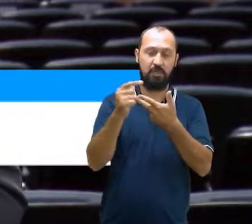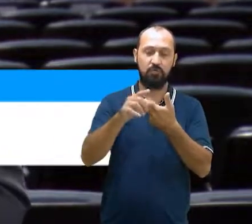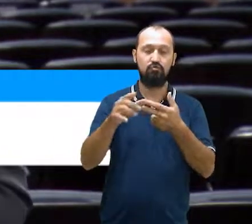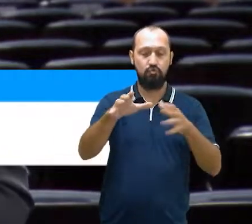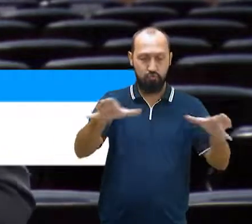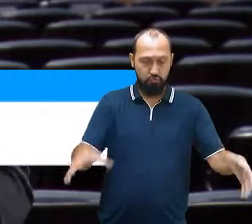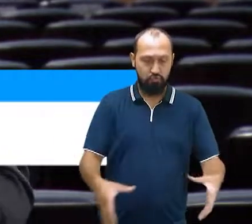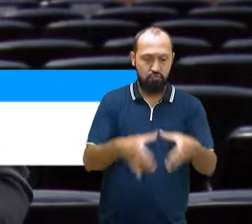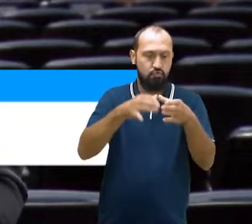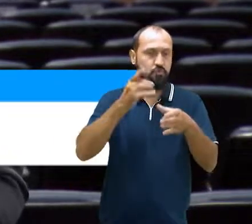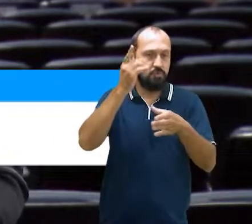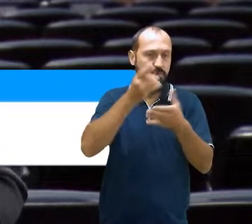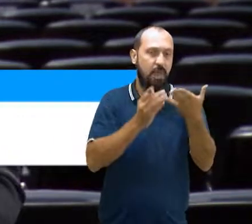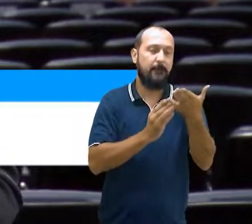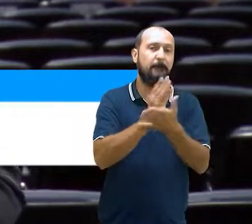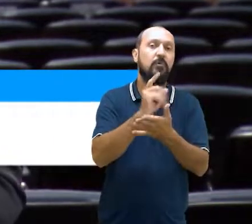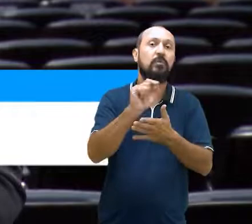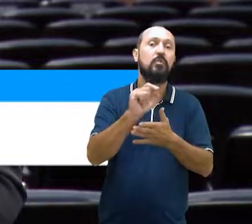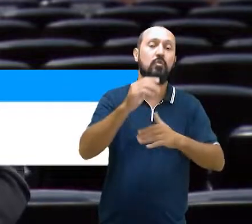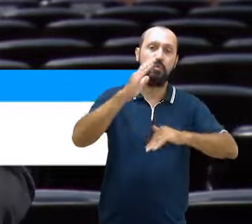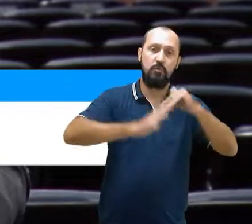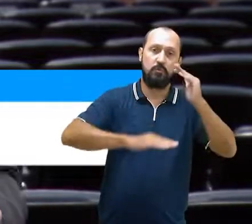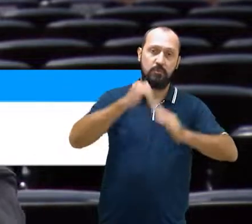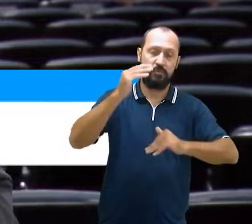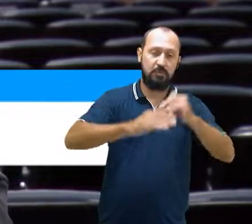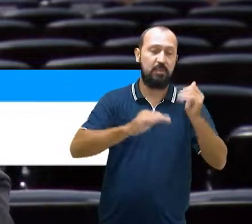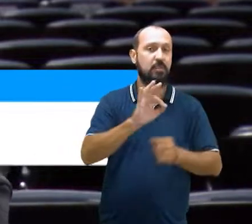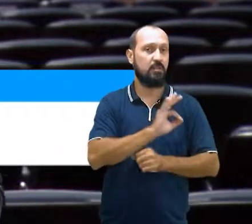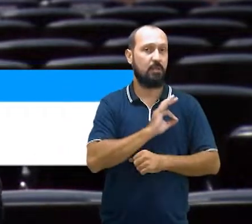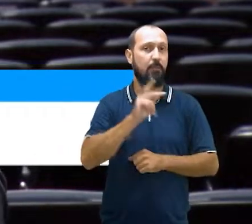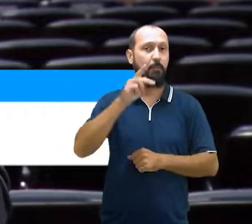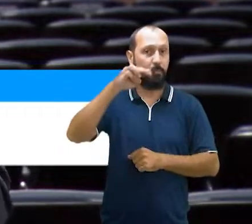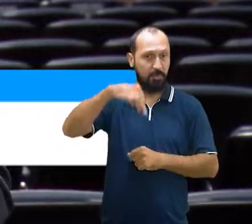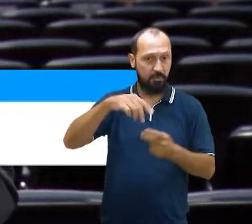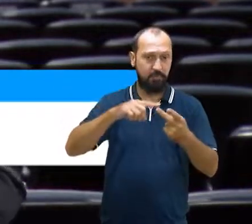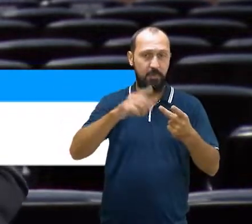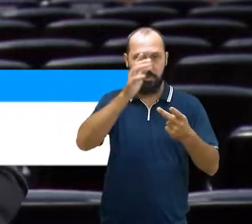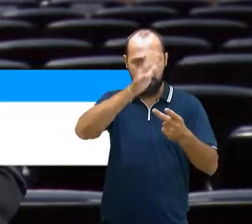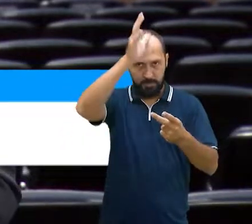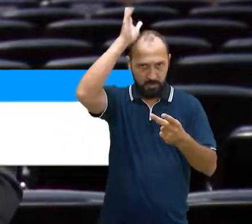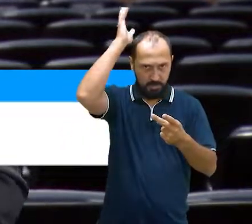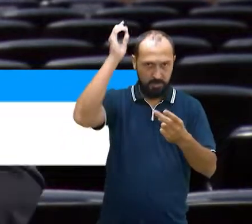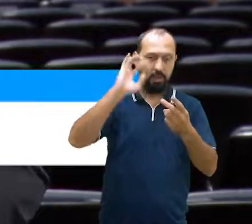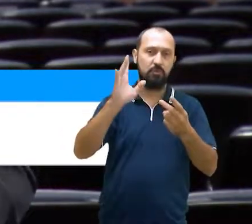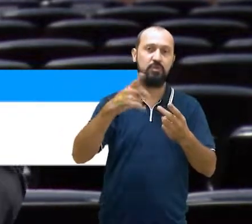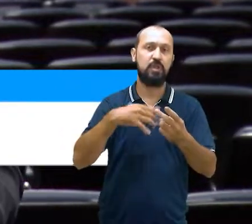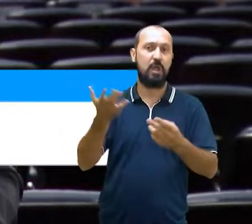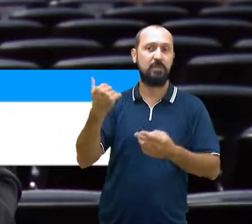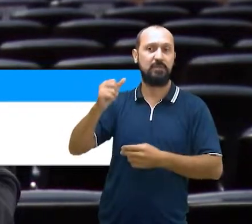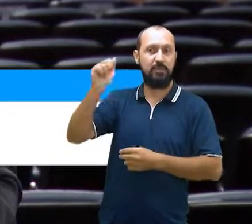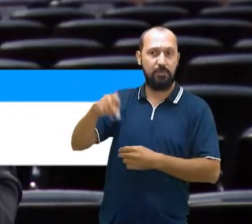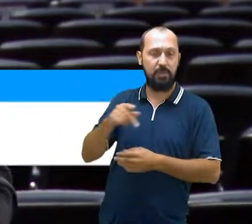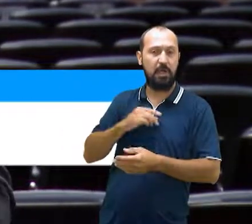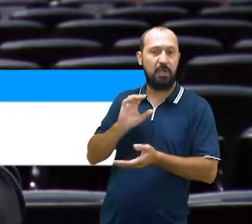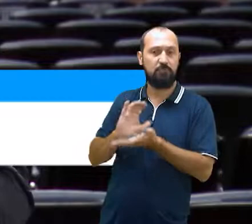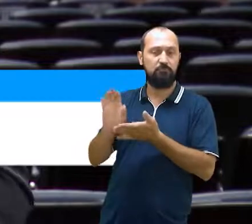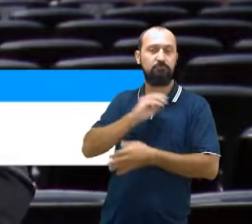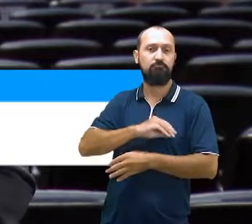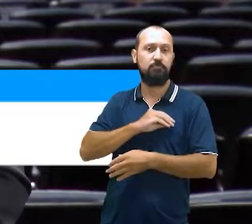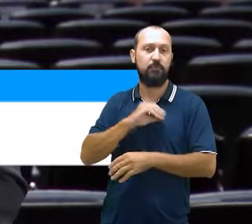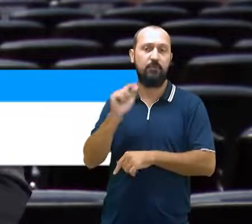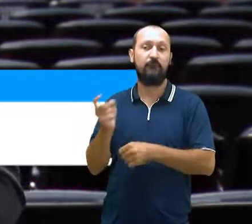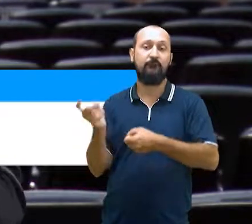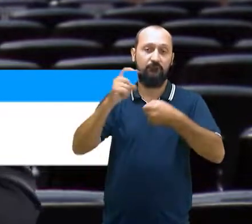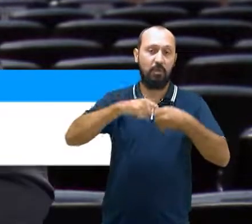pelos deputados permite agora que profissionais da Polícia Militar e Corpo de Bombeiros Militar que vieram da reserva remunerada para o